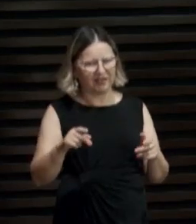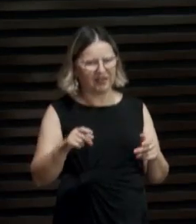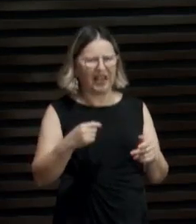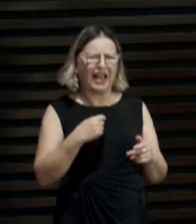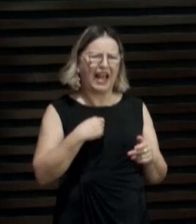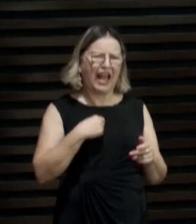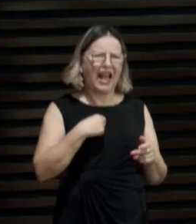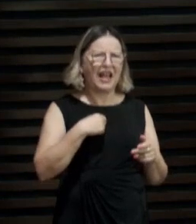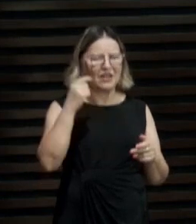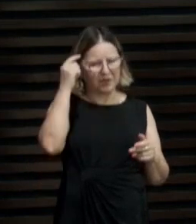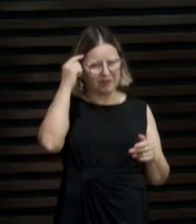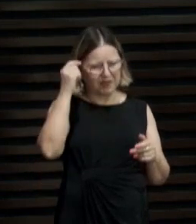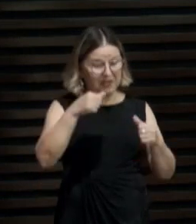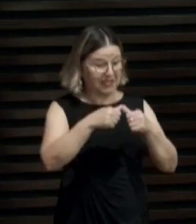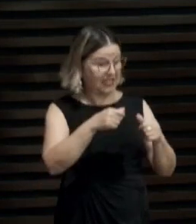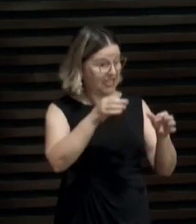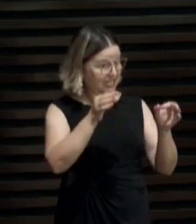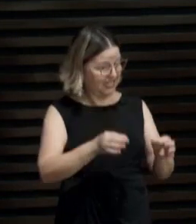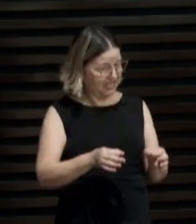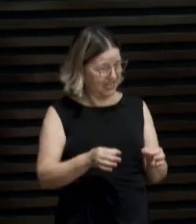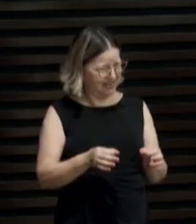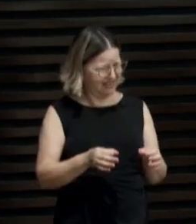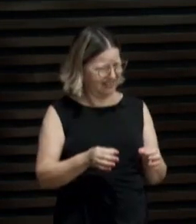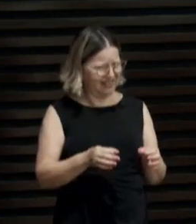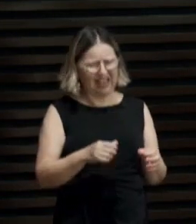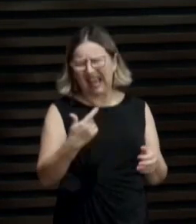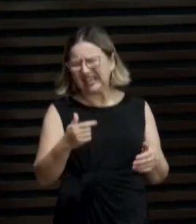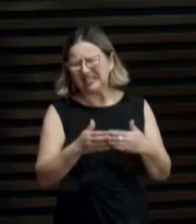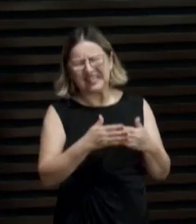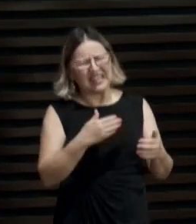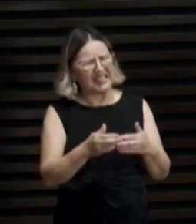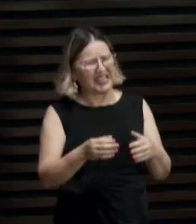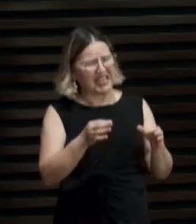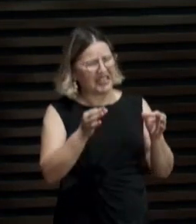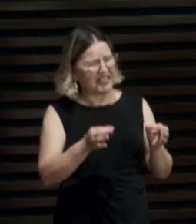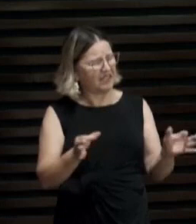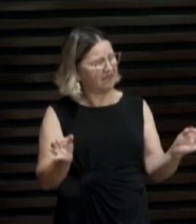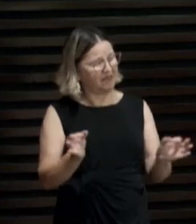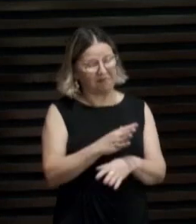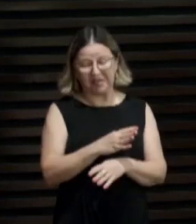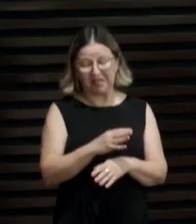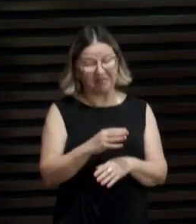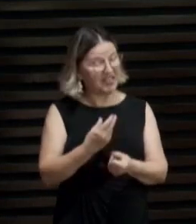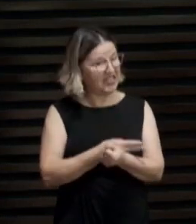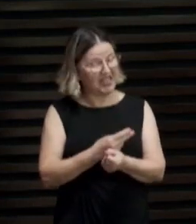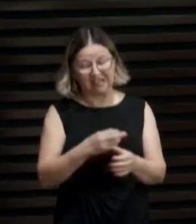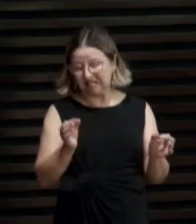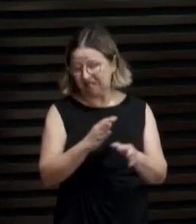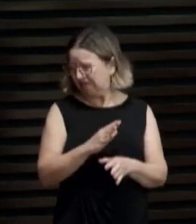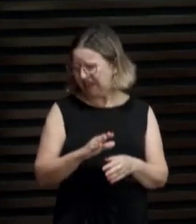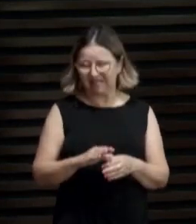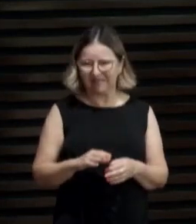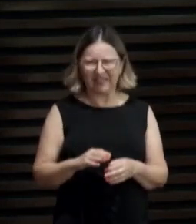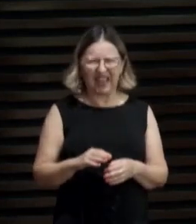nada certo ou errado, cada um pode pensar do jeito que quiser e viver da vida do jeito que quiser. Realmente, eles dizem que a fé